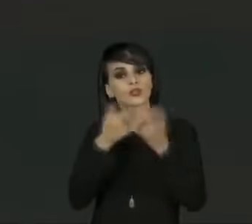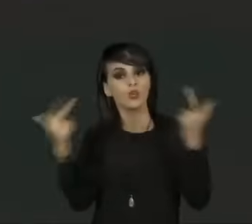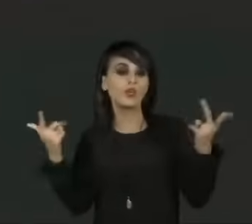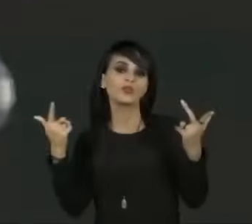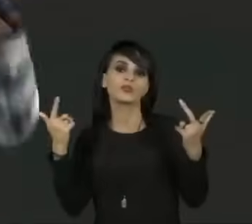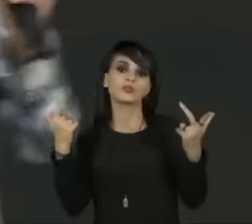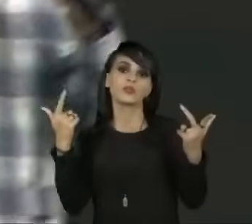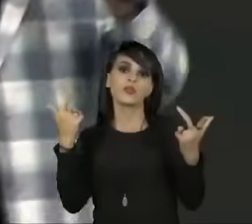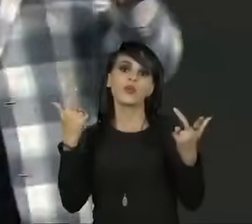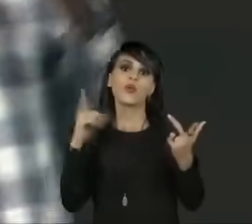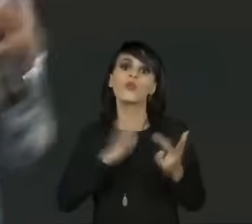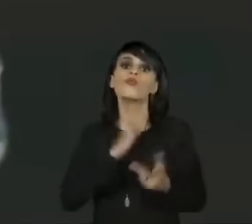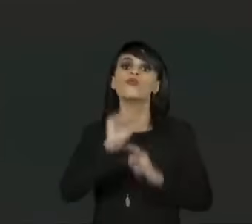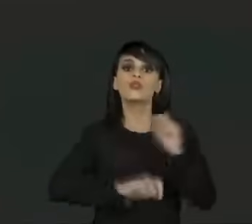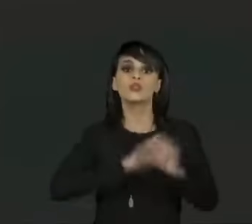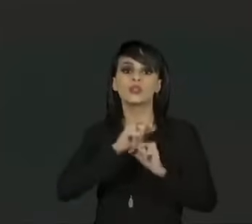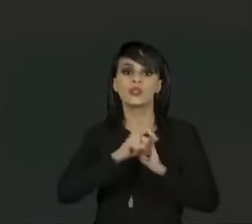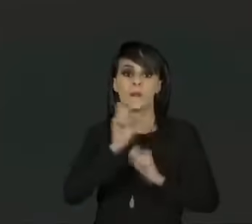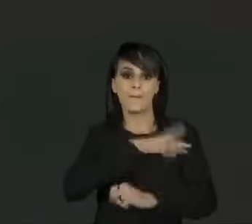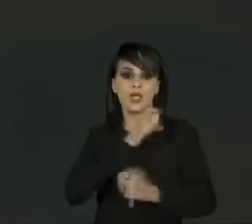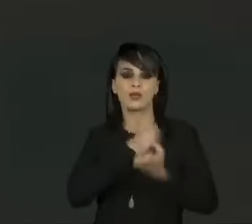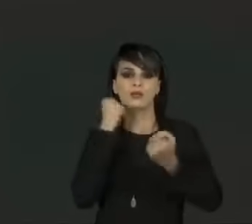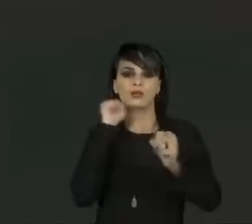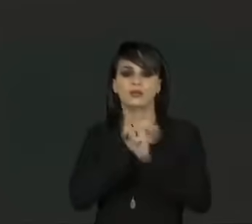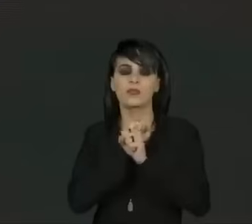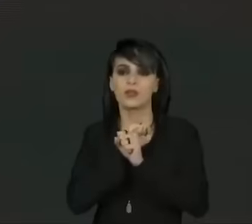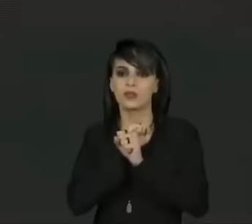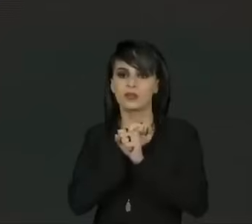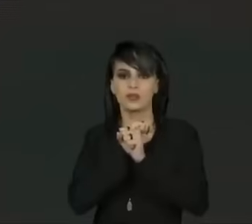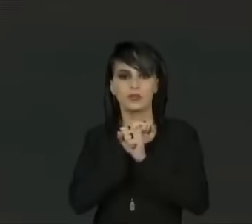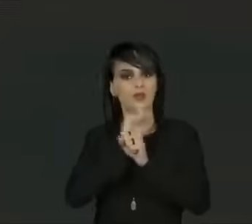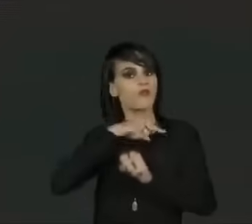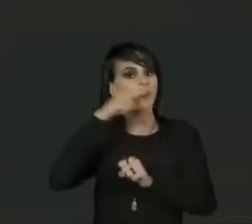terríveis do medo é a paralisia do nosso